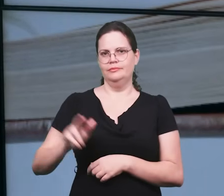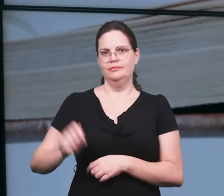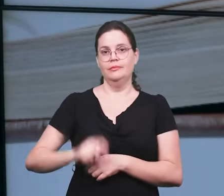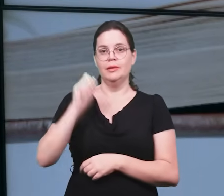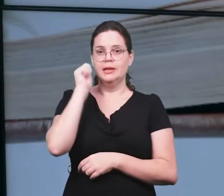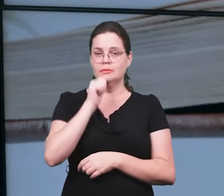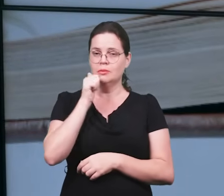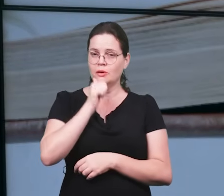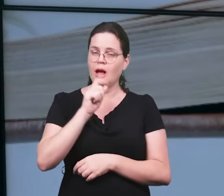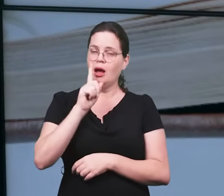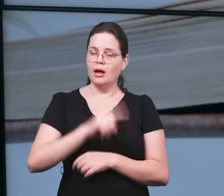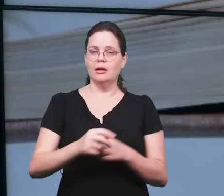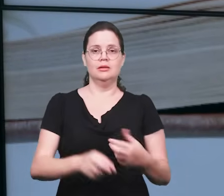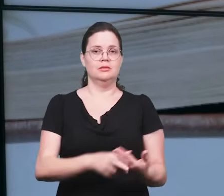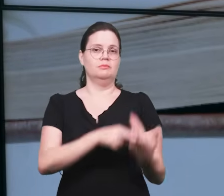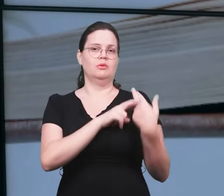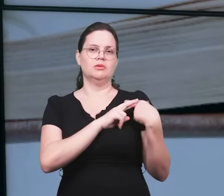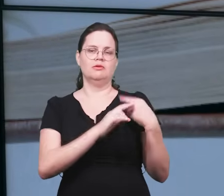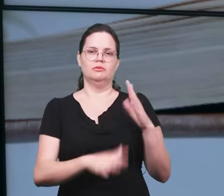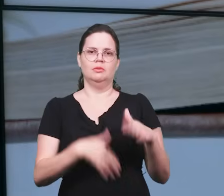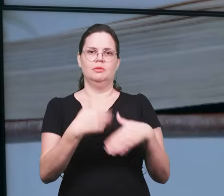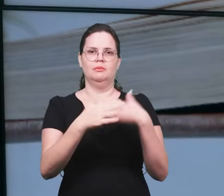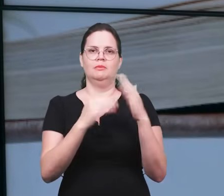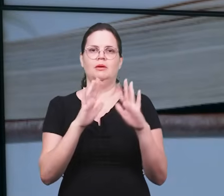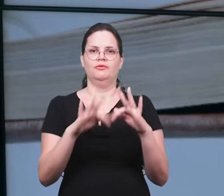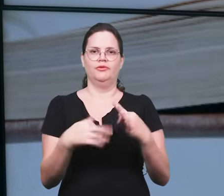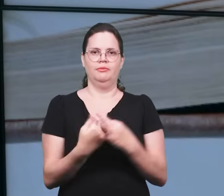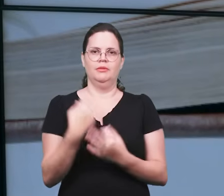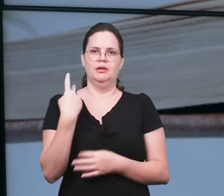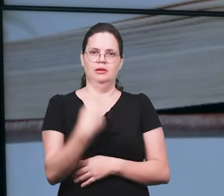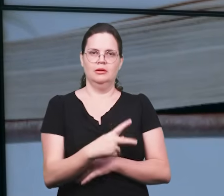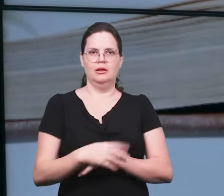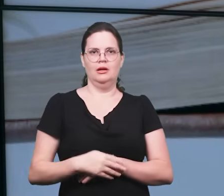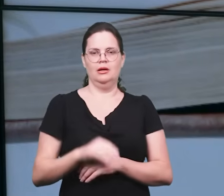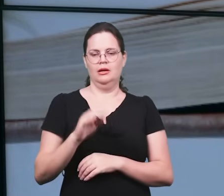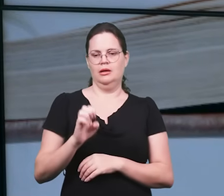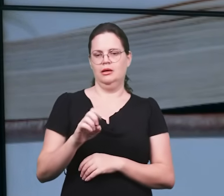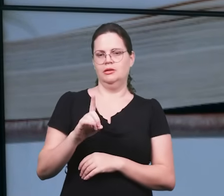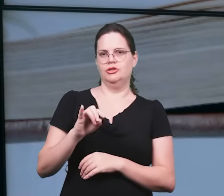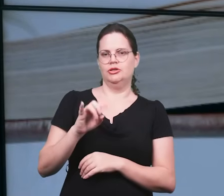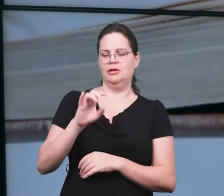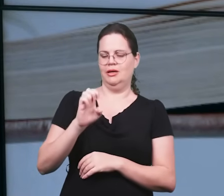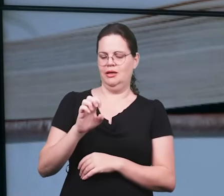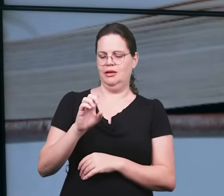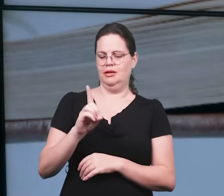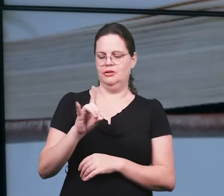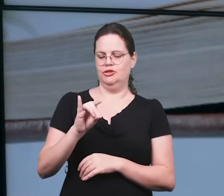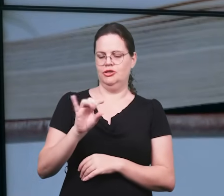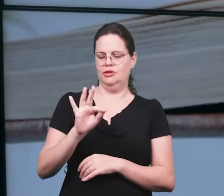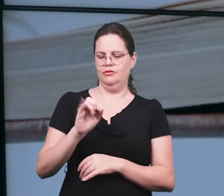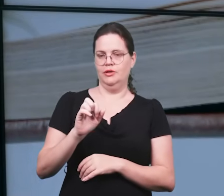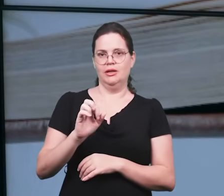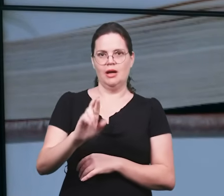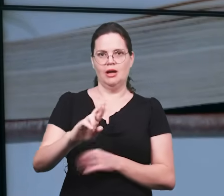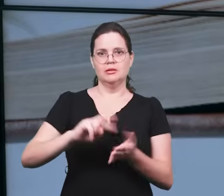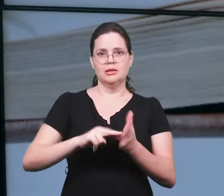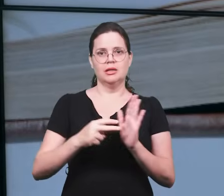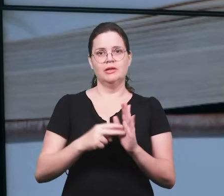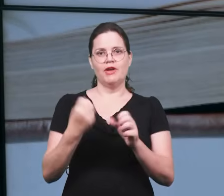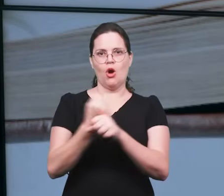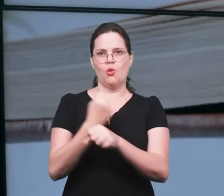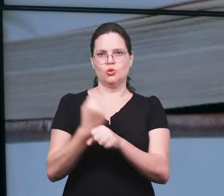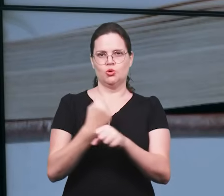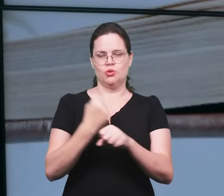que edifica a sua casa. Edificar é uma construção. Edificar precisa